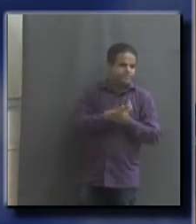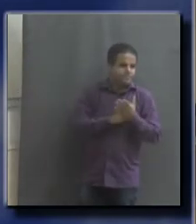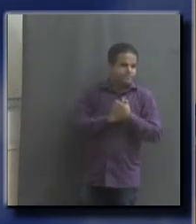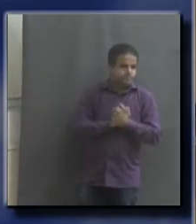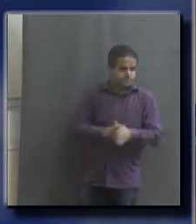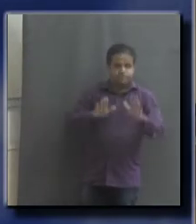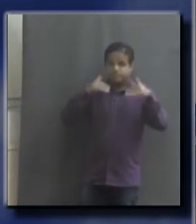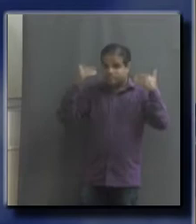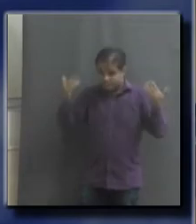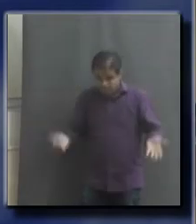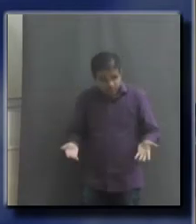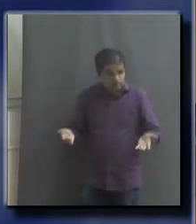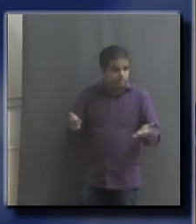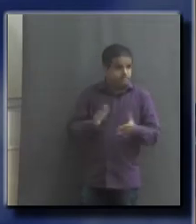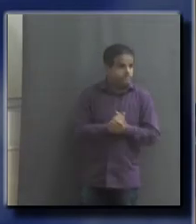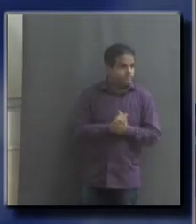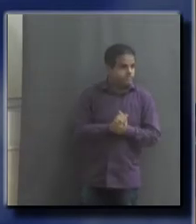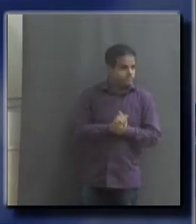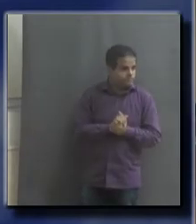Então,